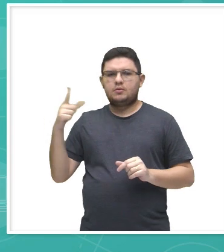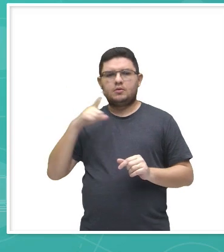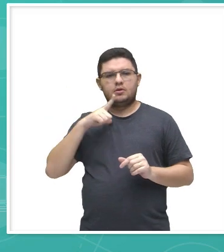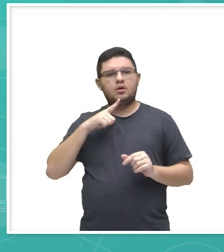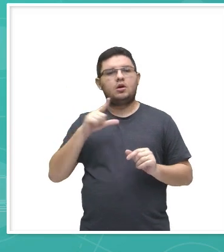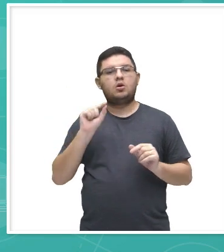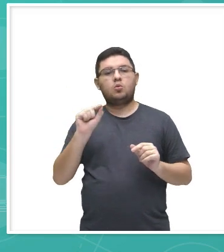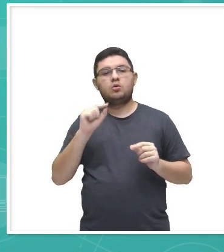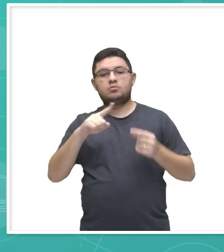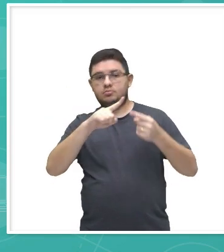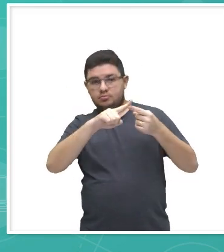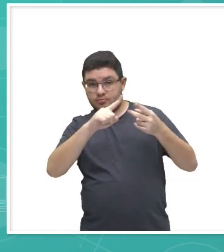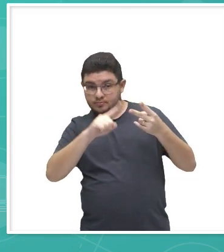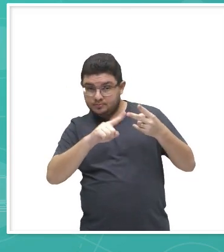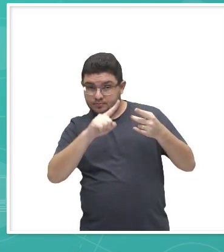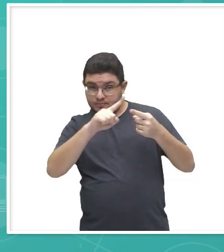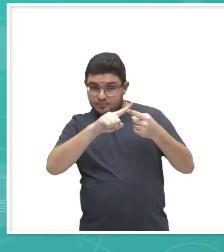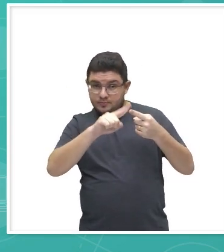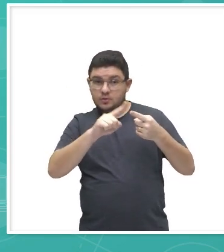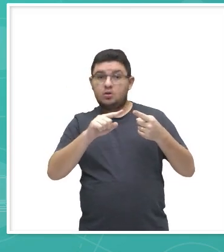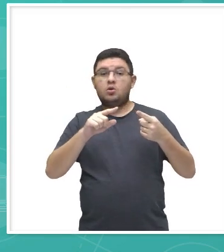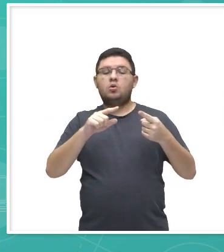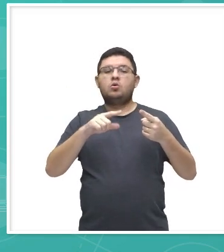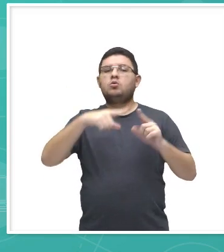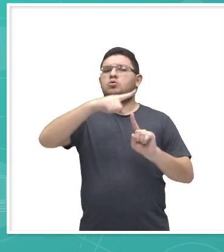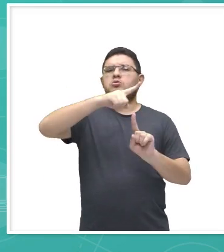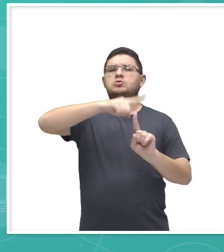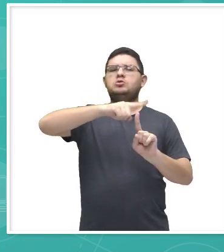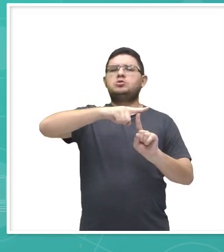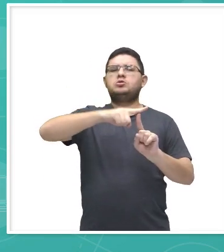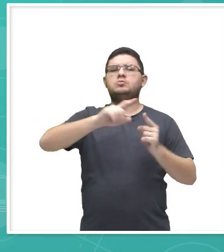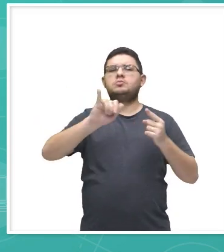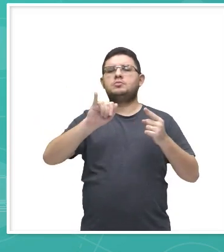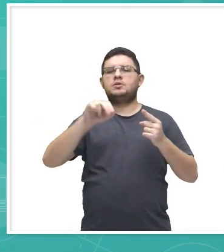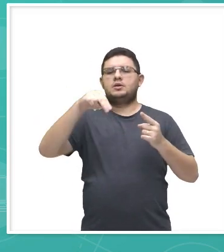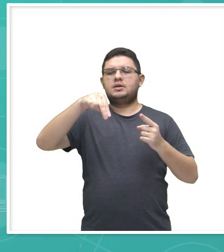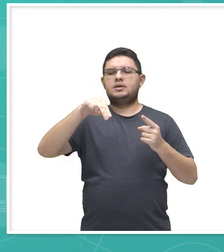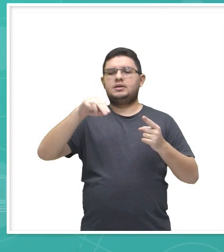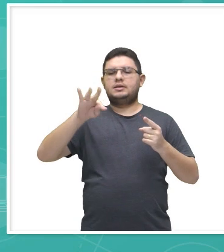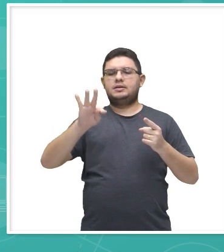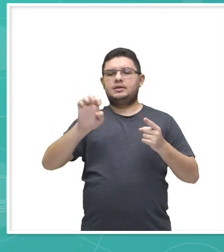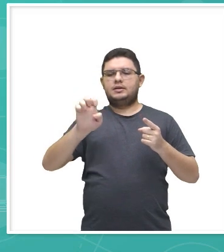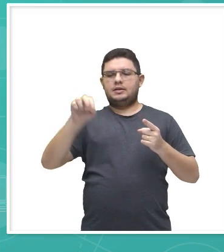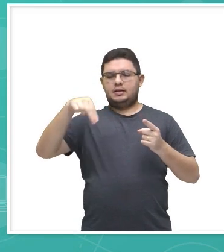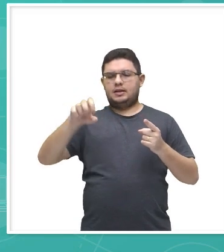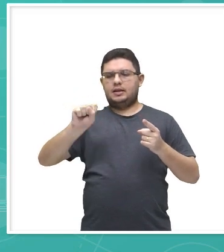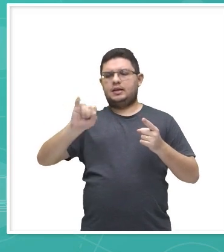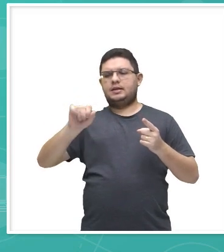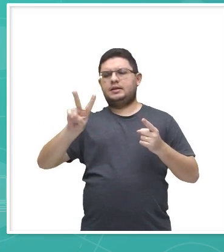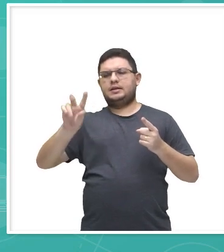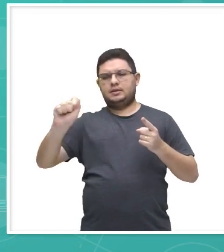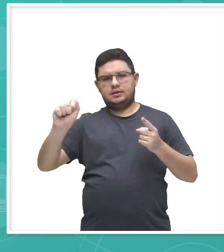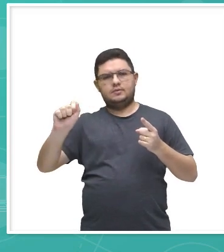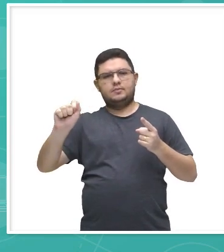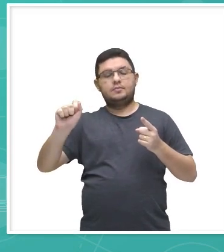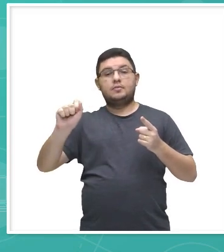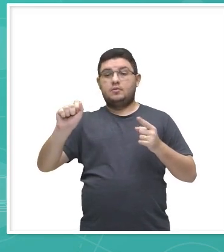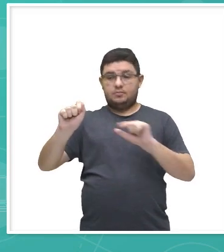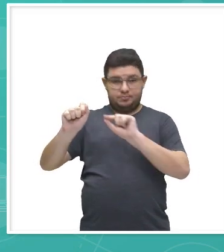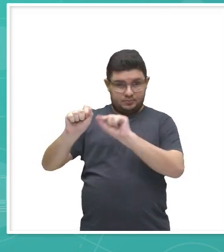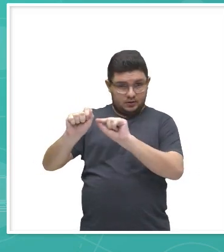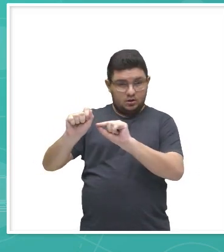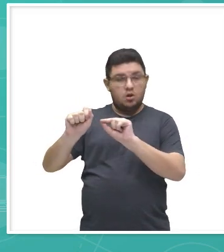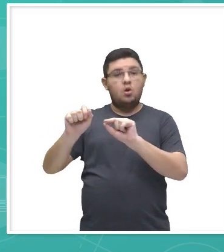e agricultura extensiva, né? E nós vimos algumas diferenças entre elas, né? Agricultura intensiva, que também pode ser chamada de